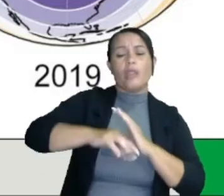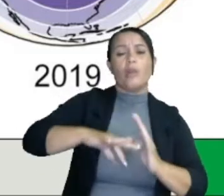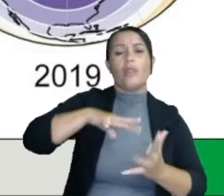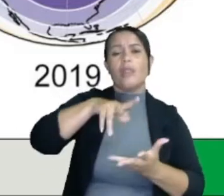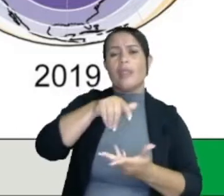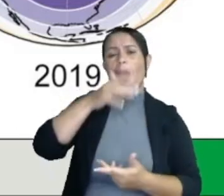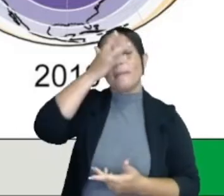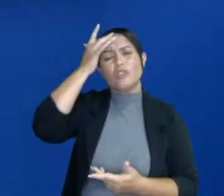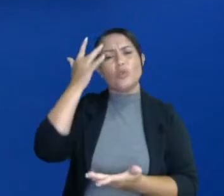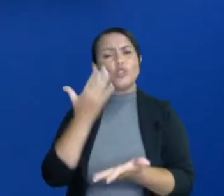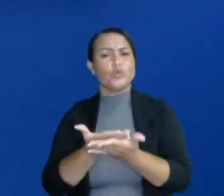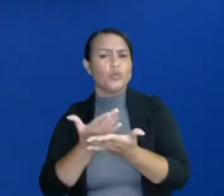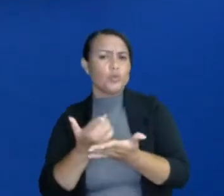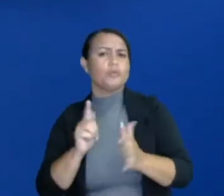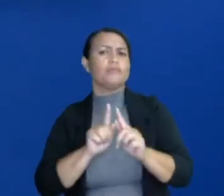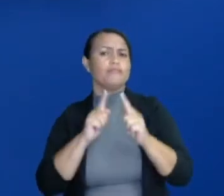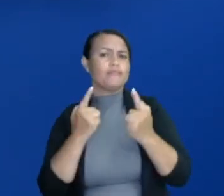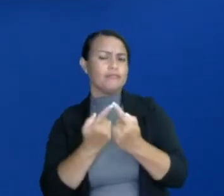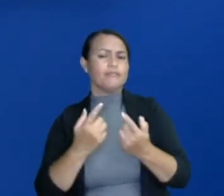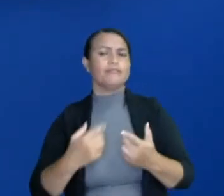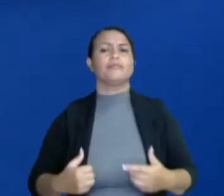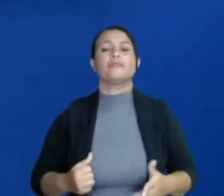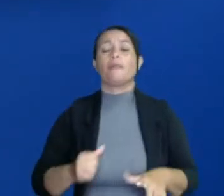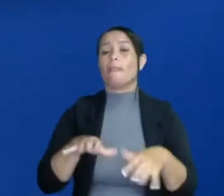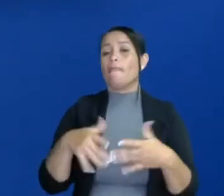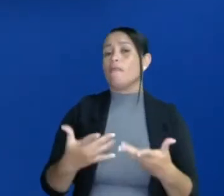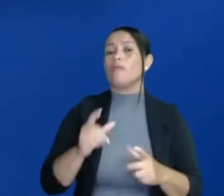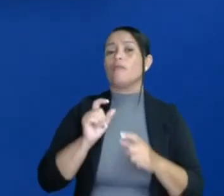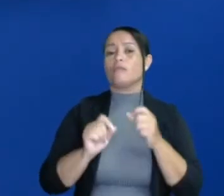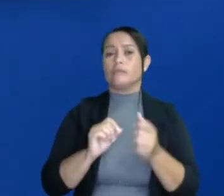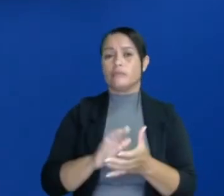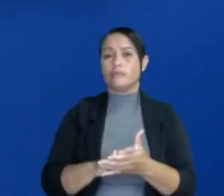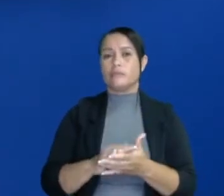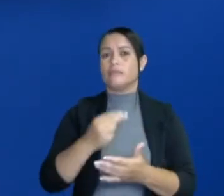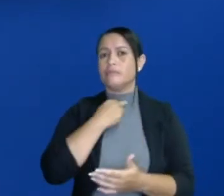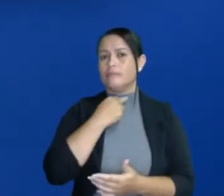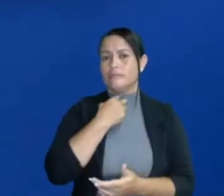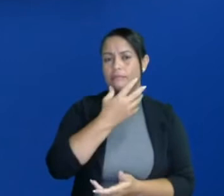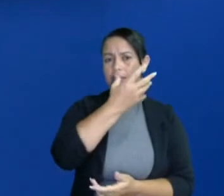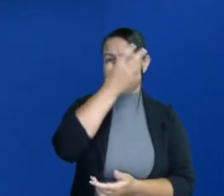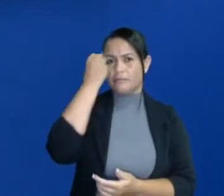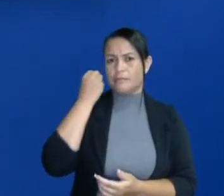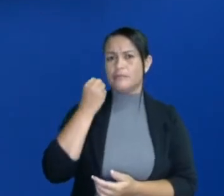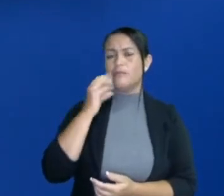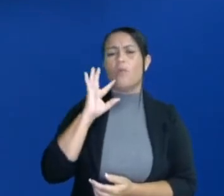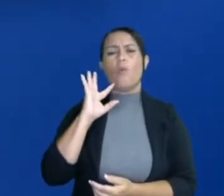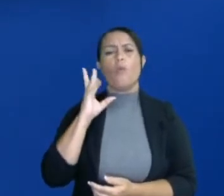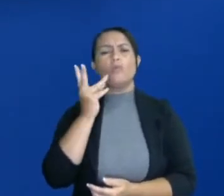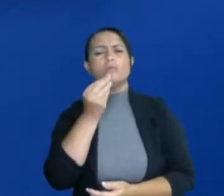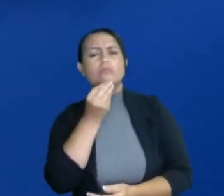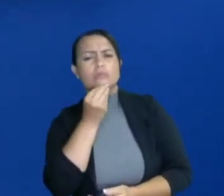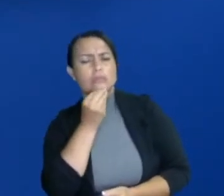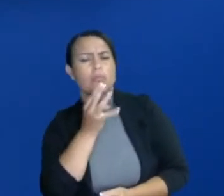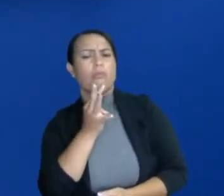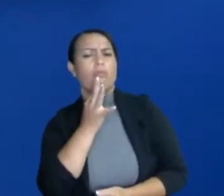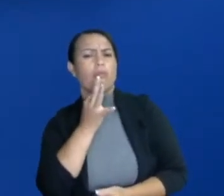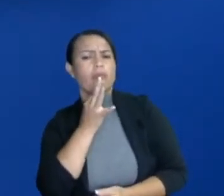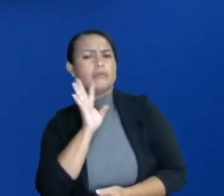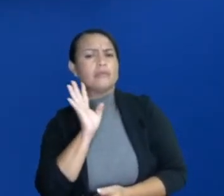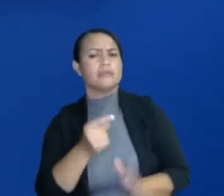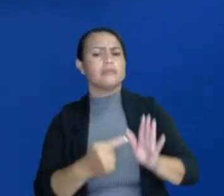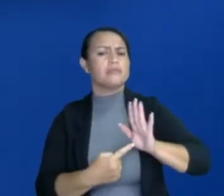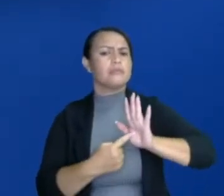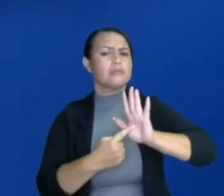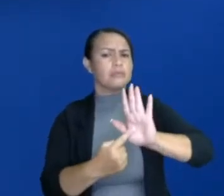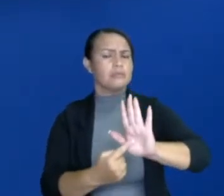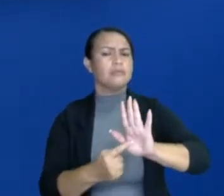desenvolvido por geólogos, sobretudo, tá bom? Então, assim, não esquecer, todo esse conhecimento que a gente aqui traz em